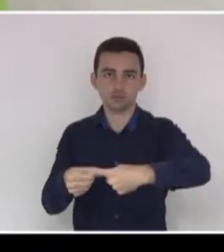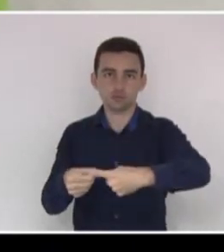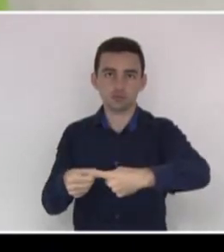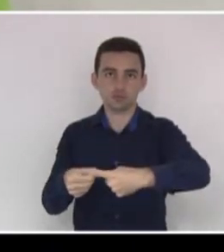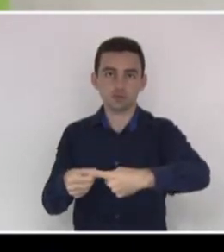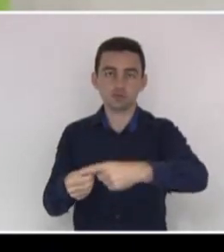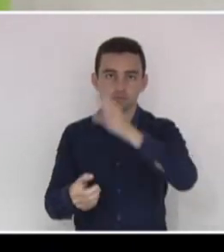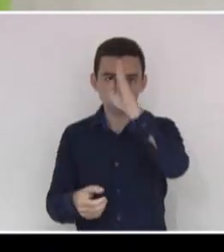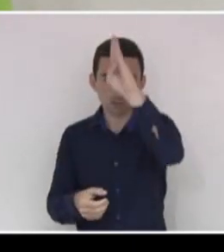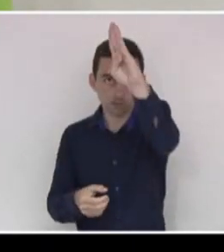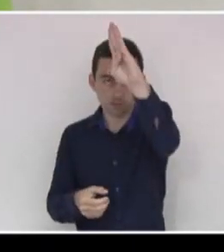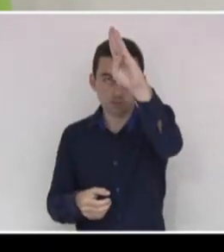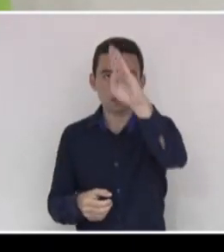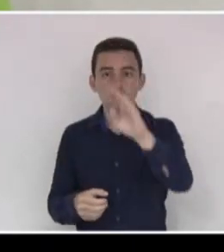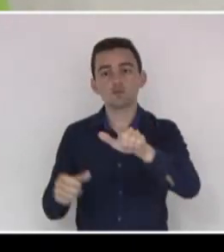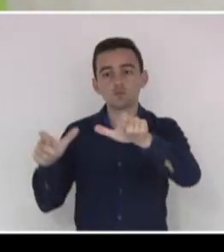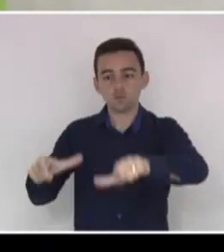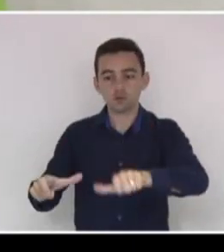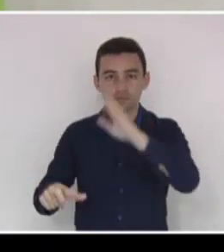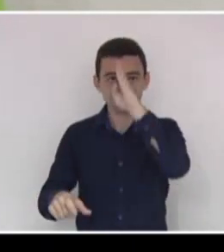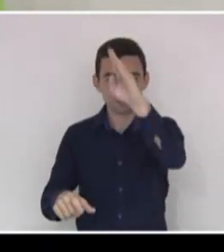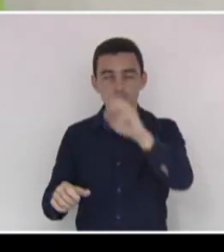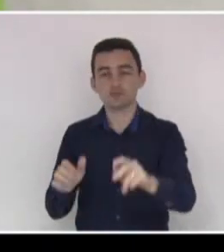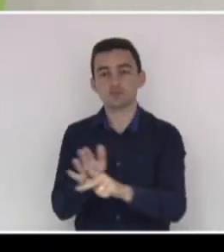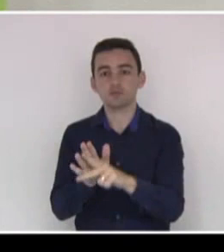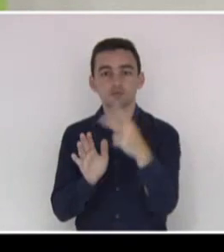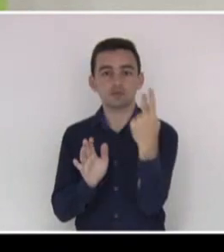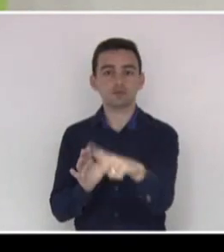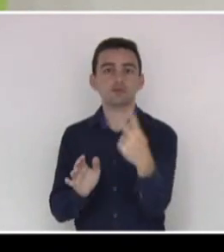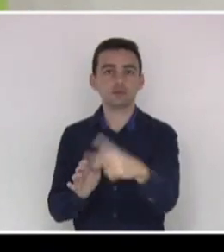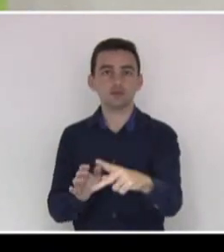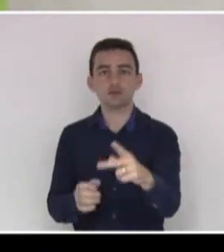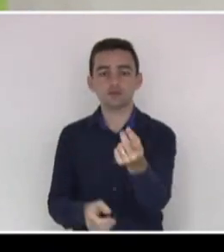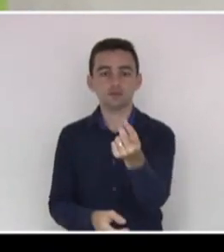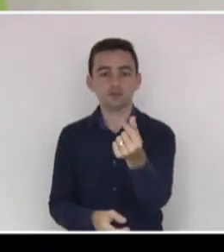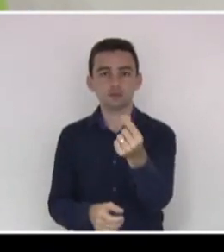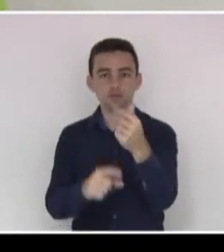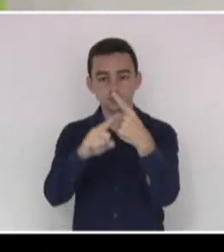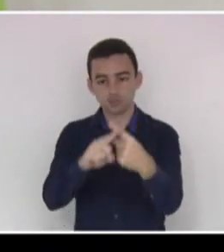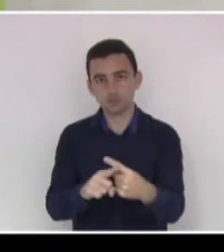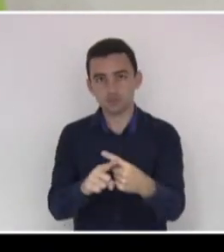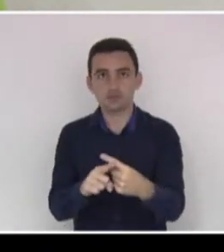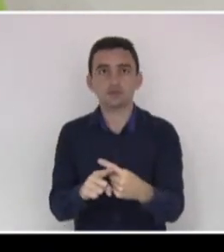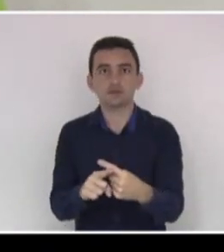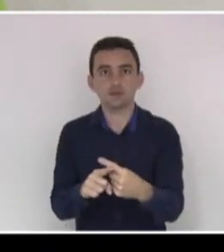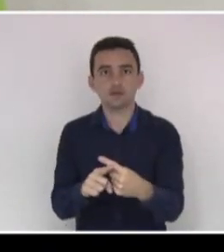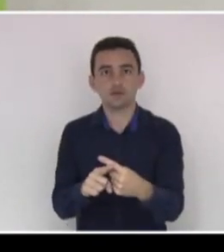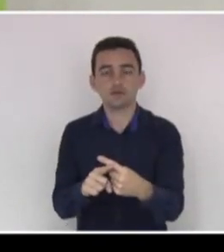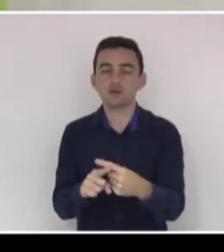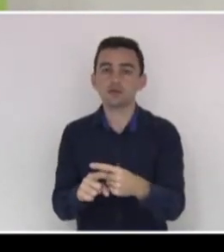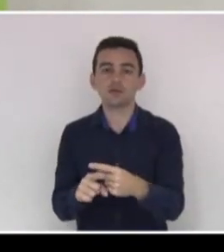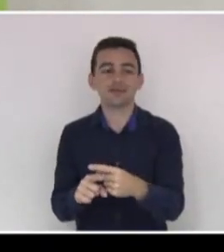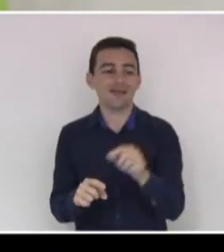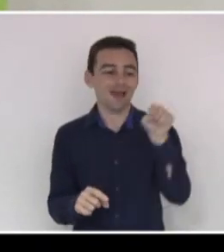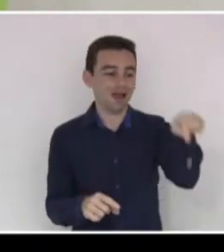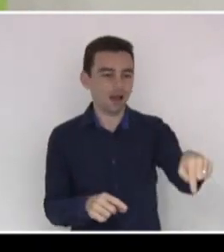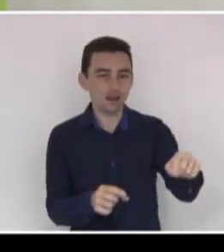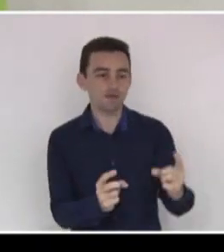do banco ou da financeira, e não no município onde é vendido, comprado o